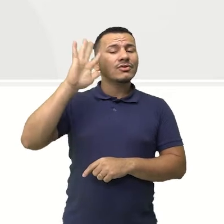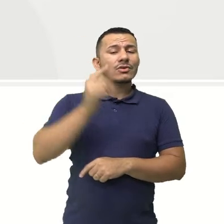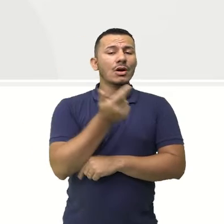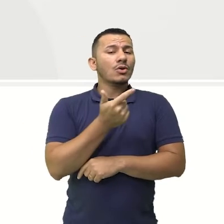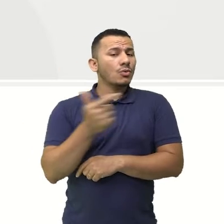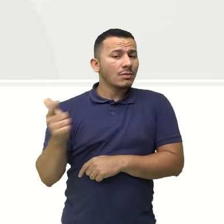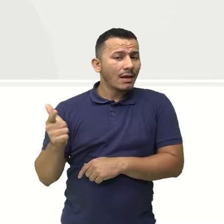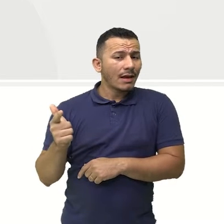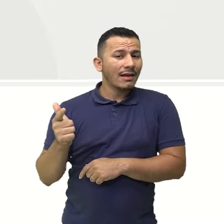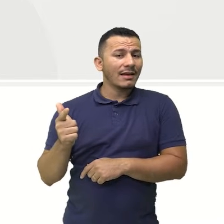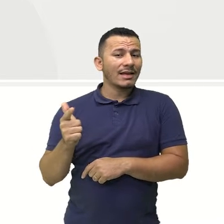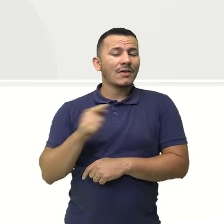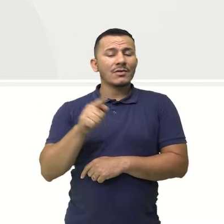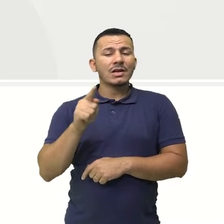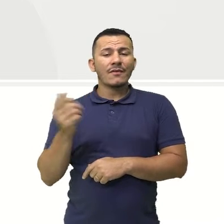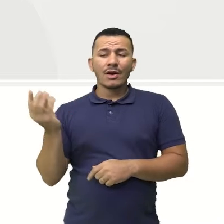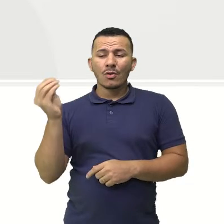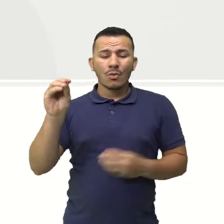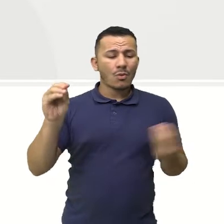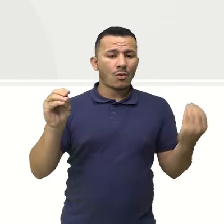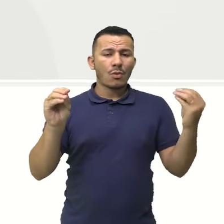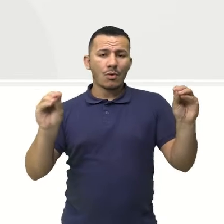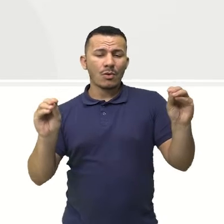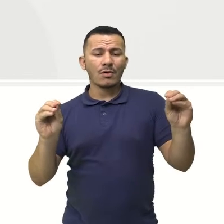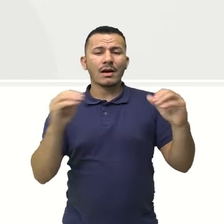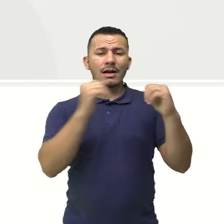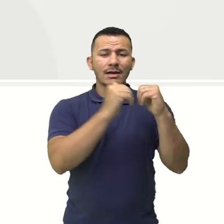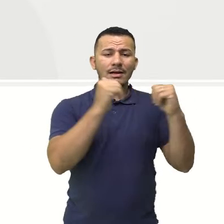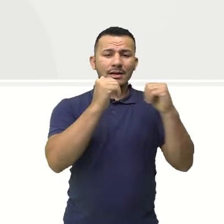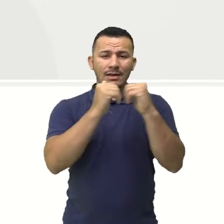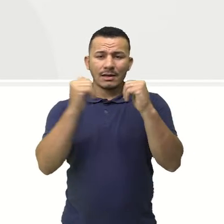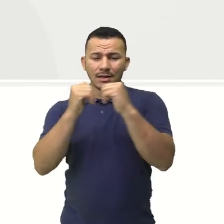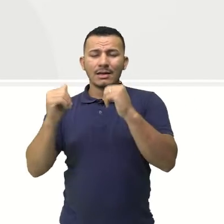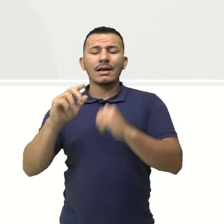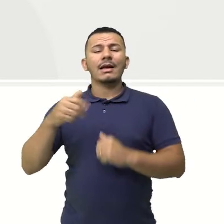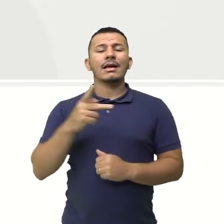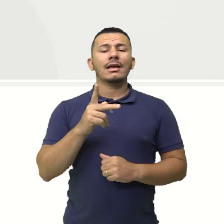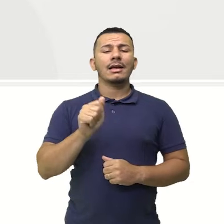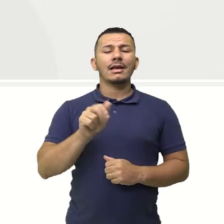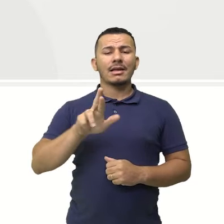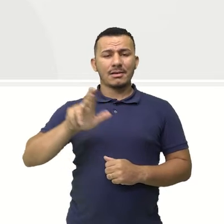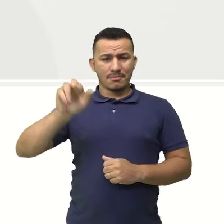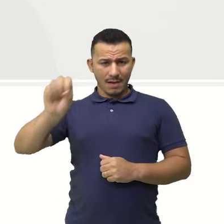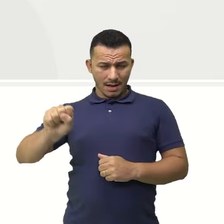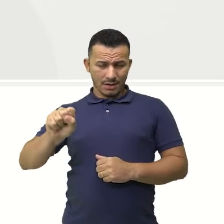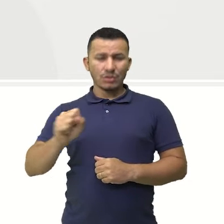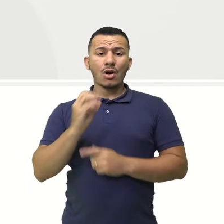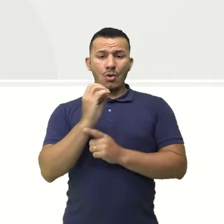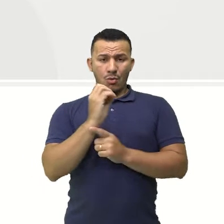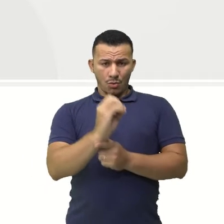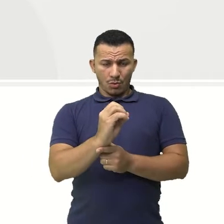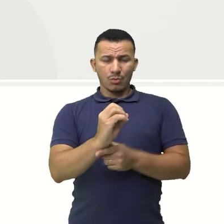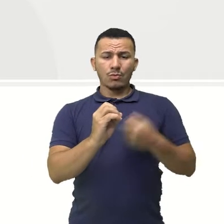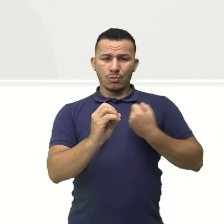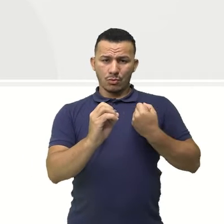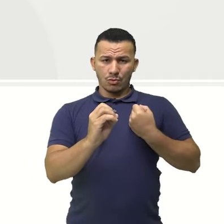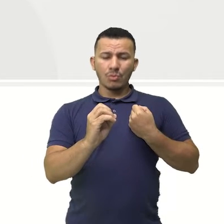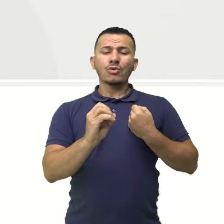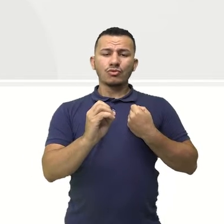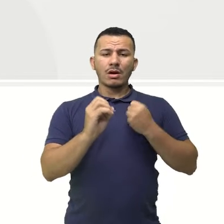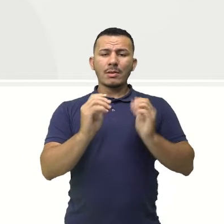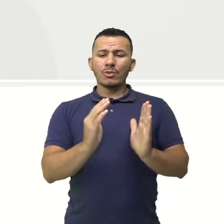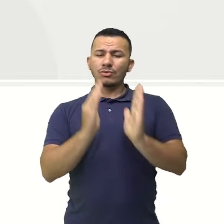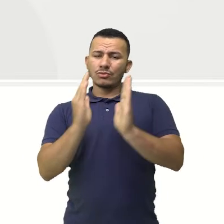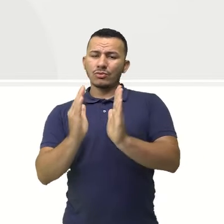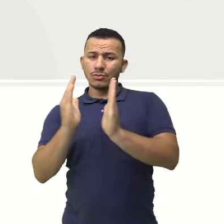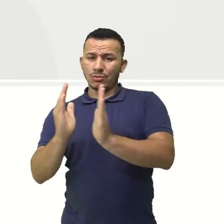teria que sair colocando os seus pares. Como eu digo seus pares, de que sentido? Coloca a origem e aí você vai colocando os